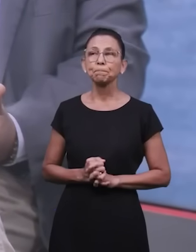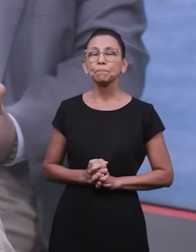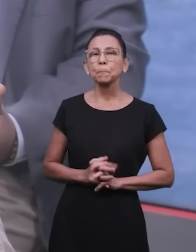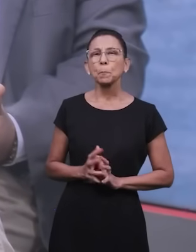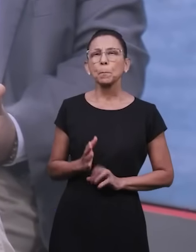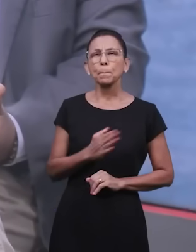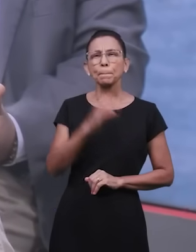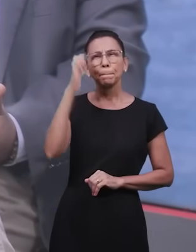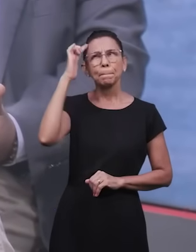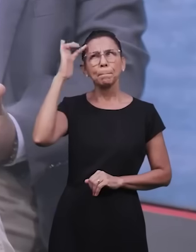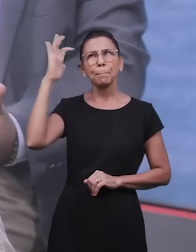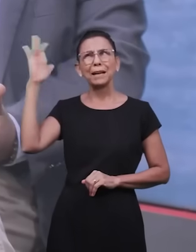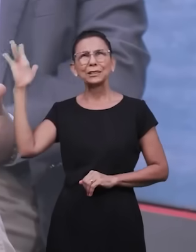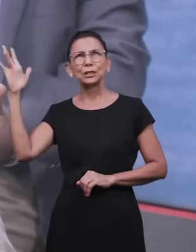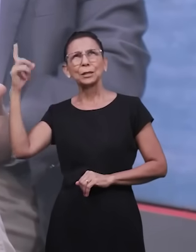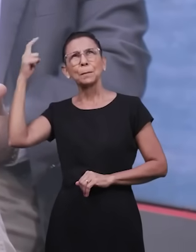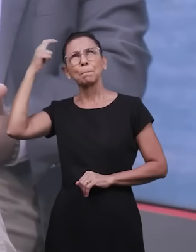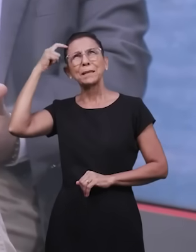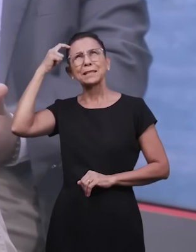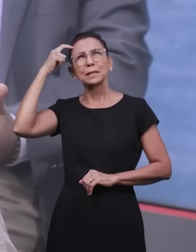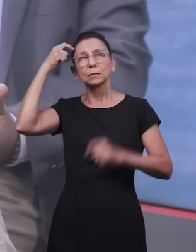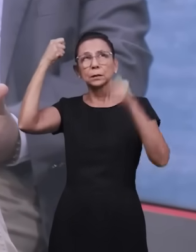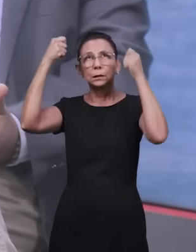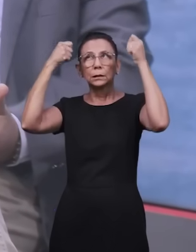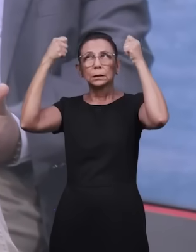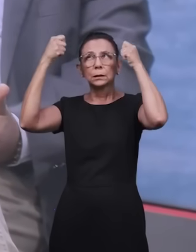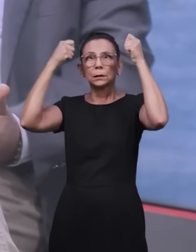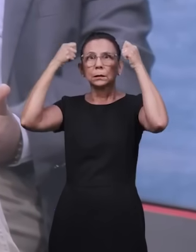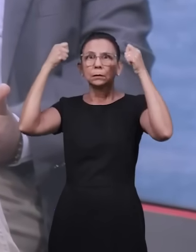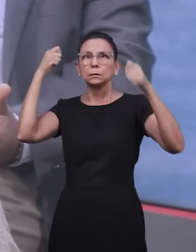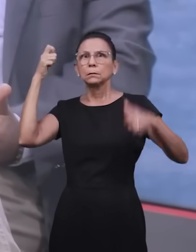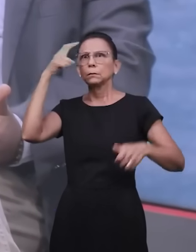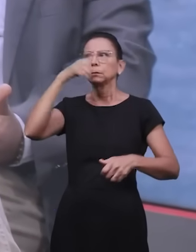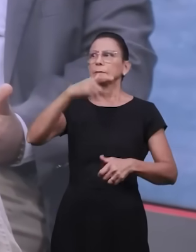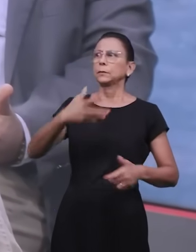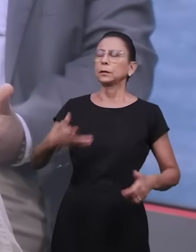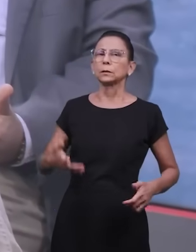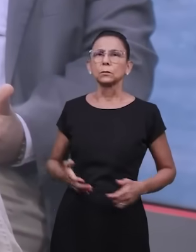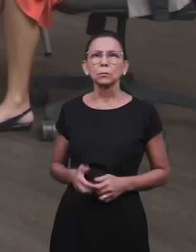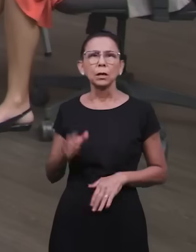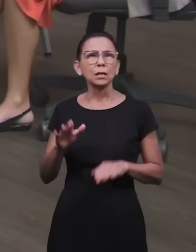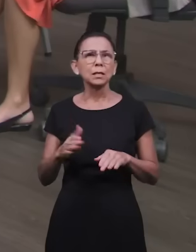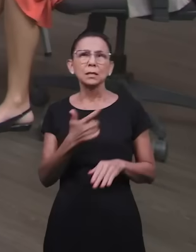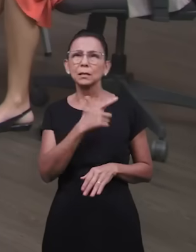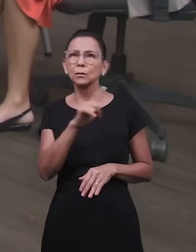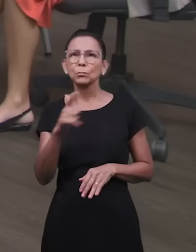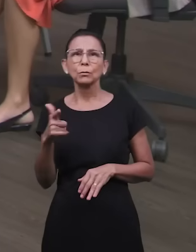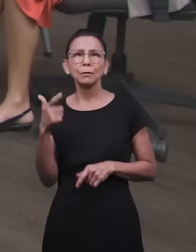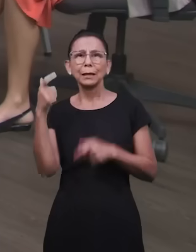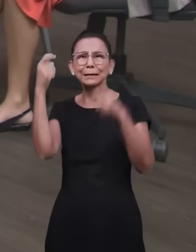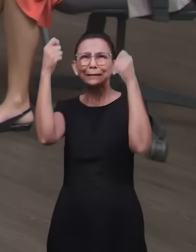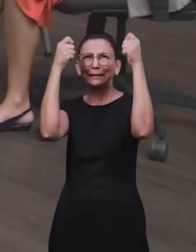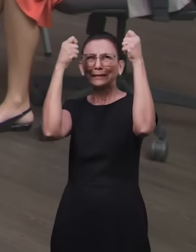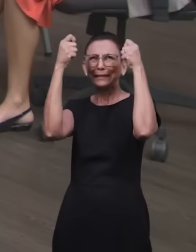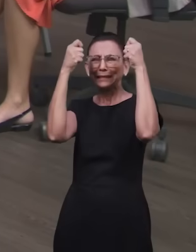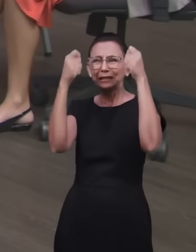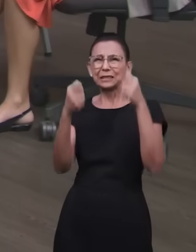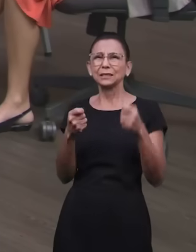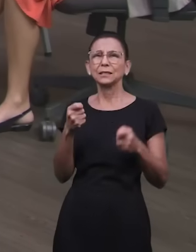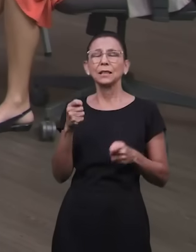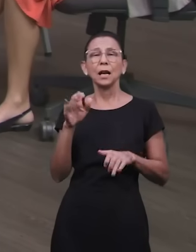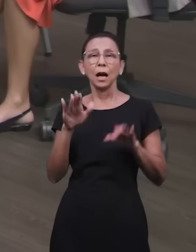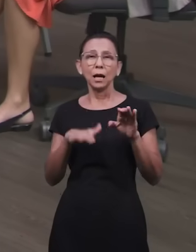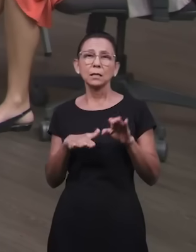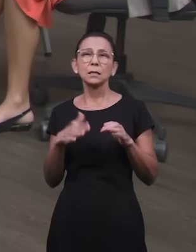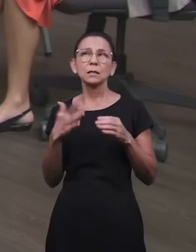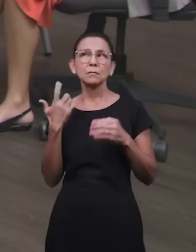ok? Imagine que controlar pensamento é muito difícil, não é? Repara que alguns a gente não tem controle. Tem uns